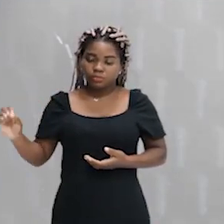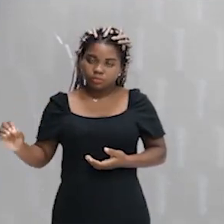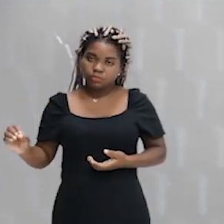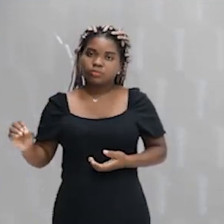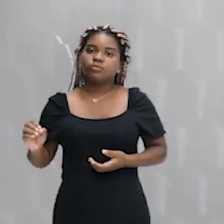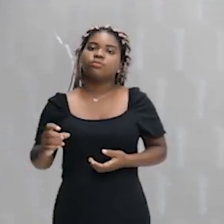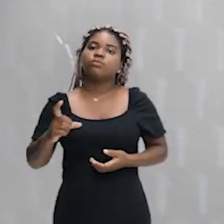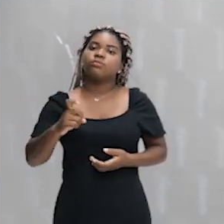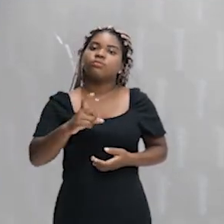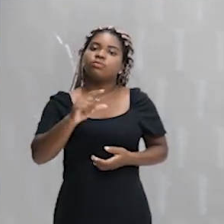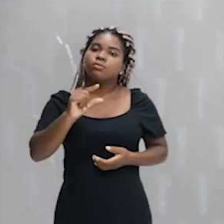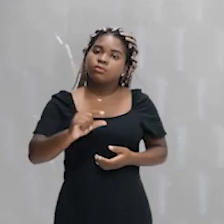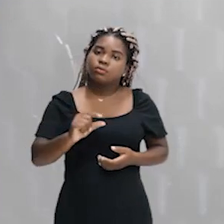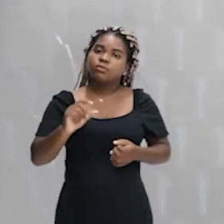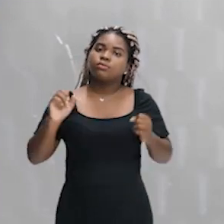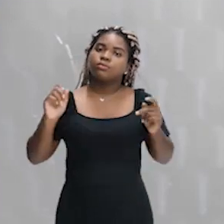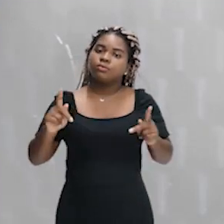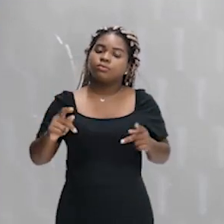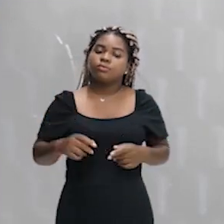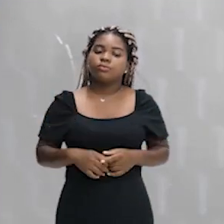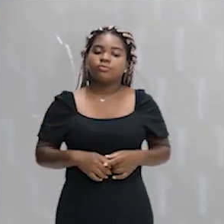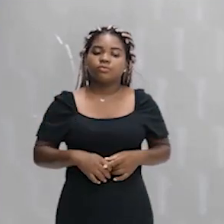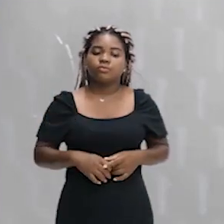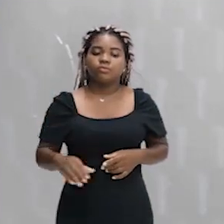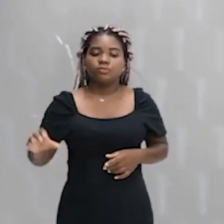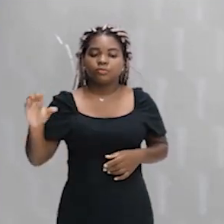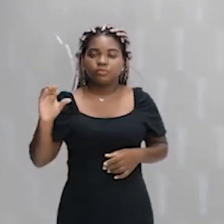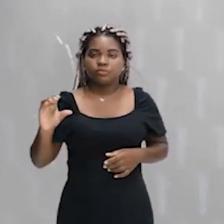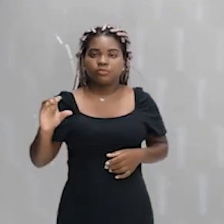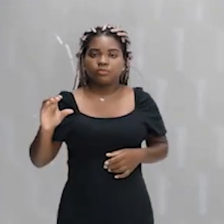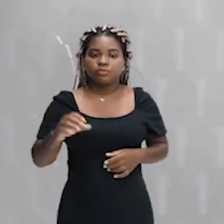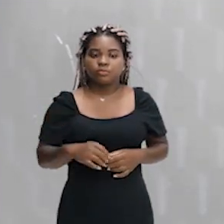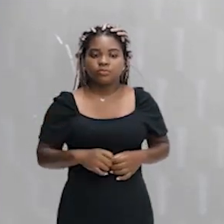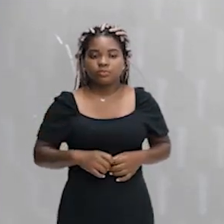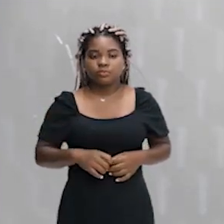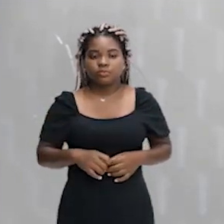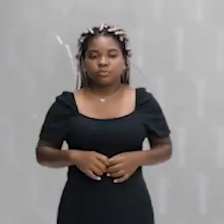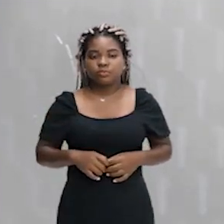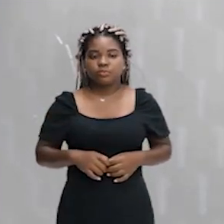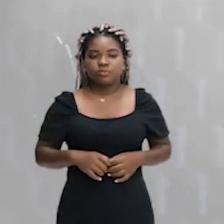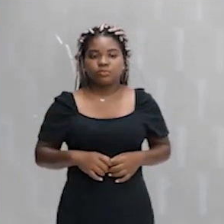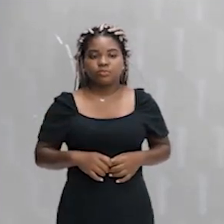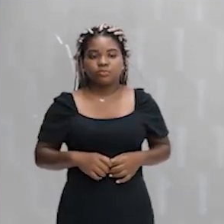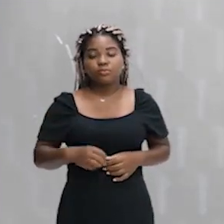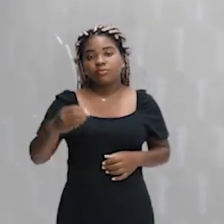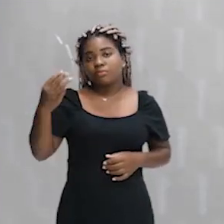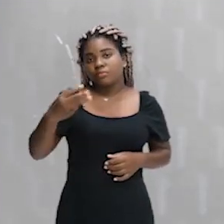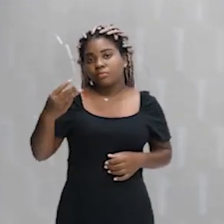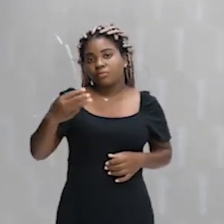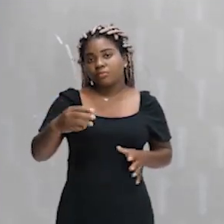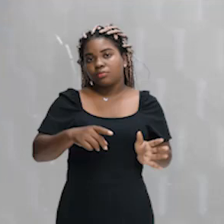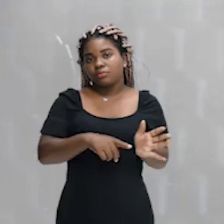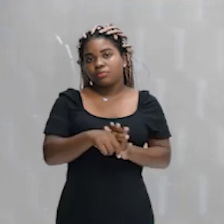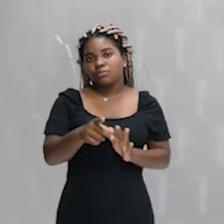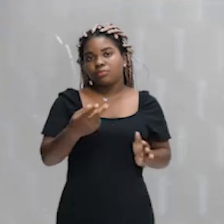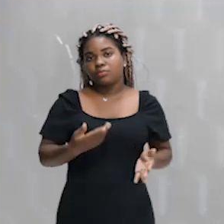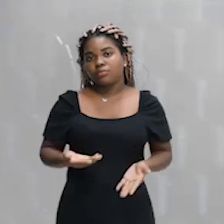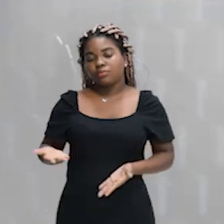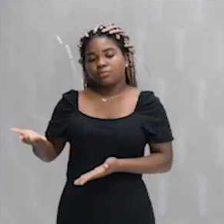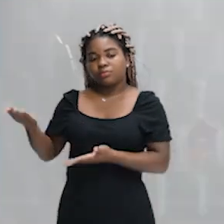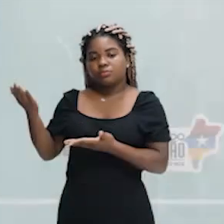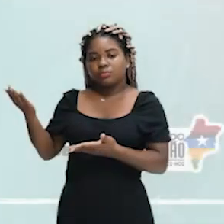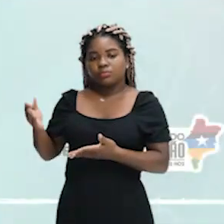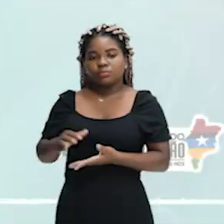409.600 bactérias, que foi o nosso gabarito, no caso, para a letra C, tá bom? Passemos agora para a questão de número 3.